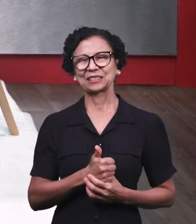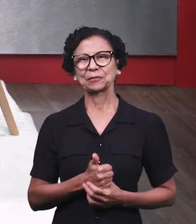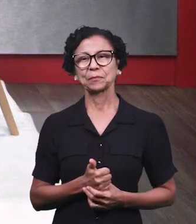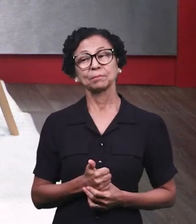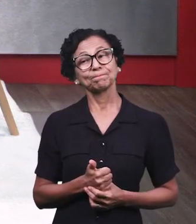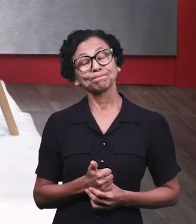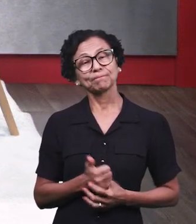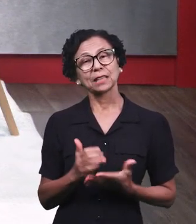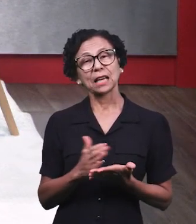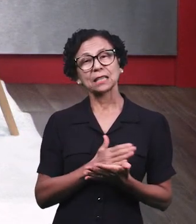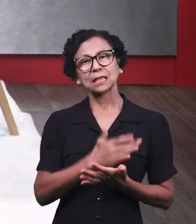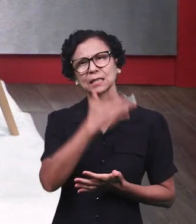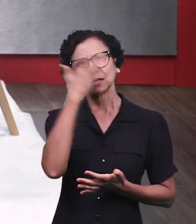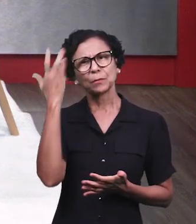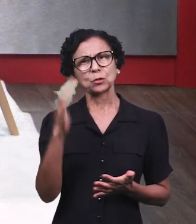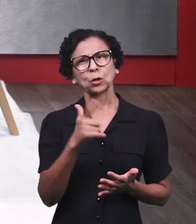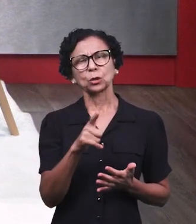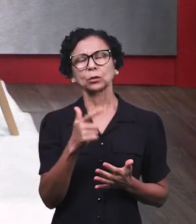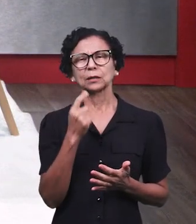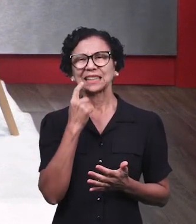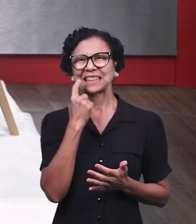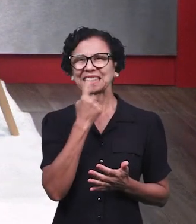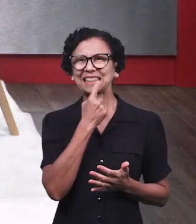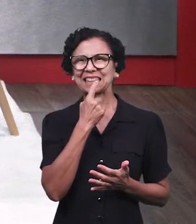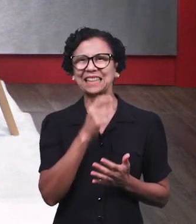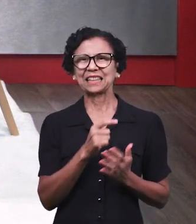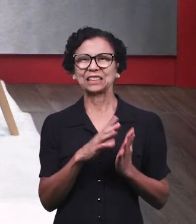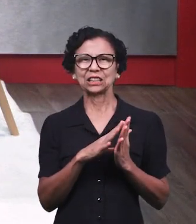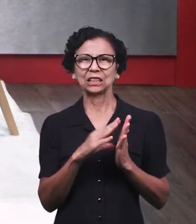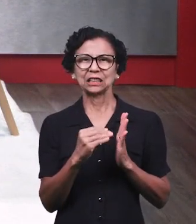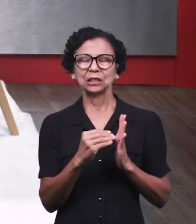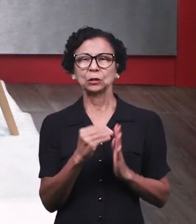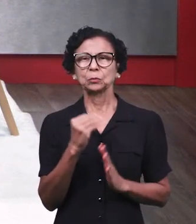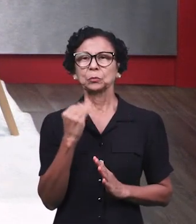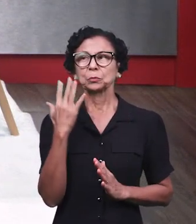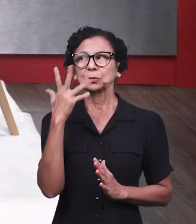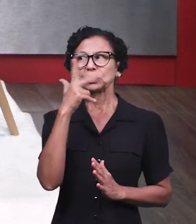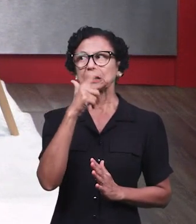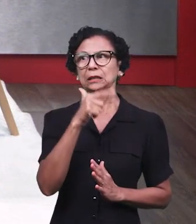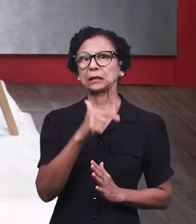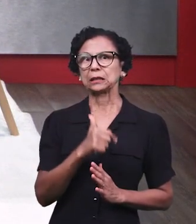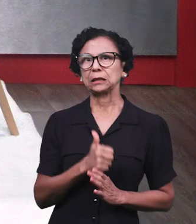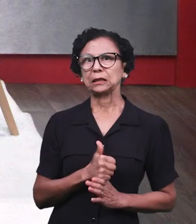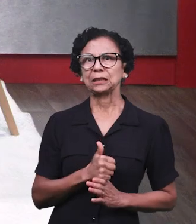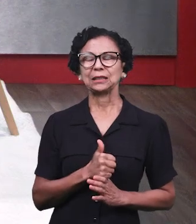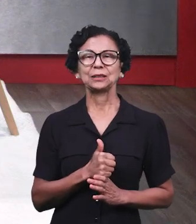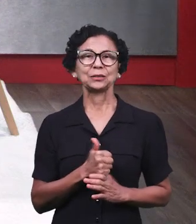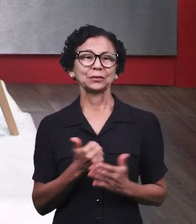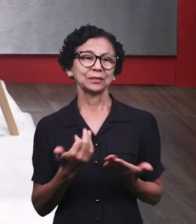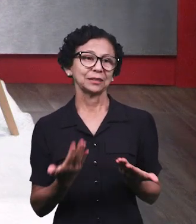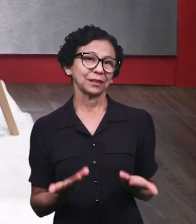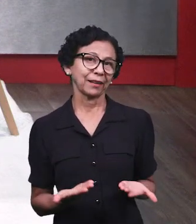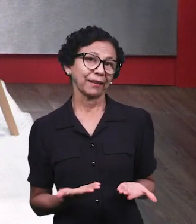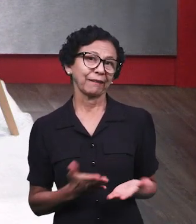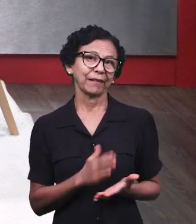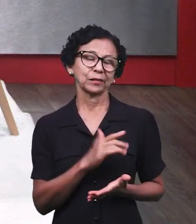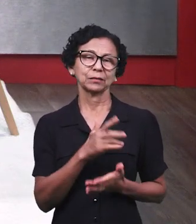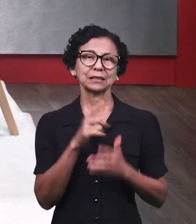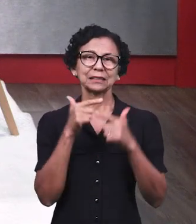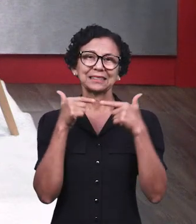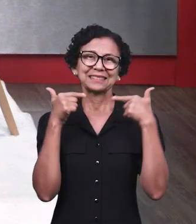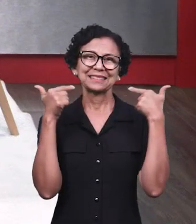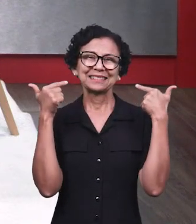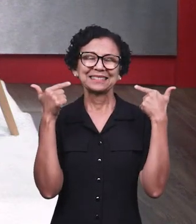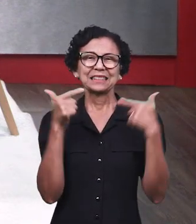tem pacientes que não têm o formato de dente tão favorável como ele gostaria, sim, como vê nas fotos, né? Ou não